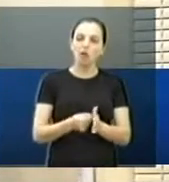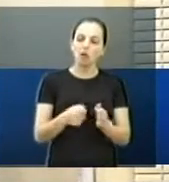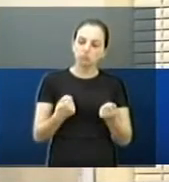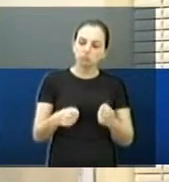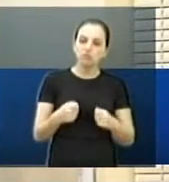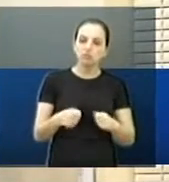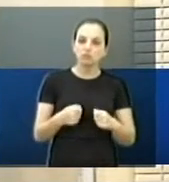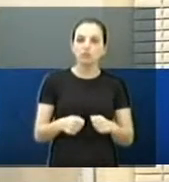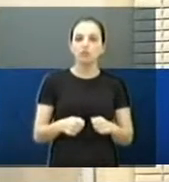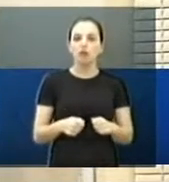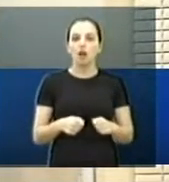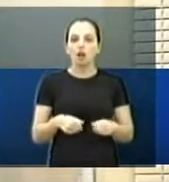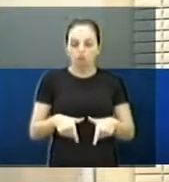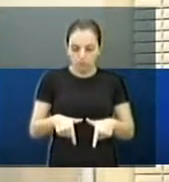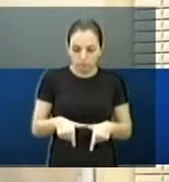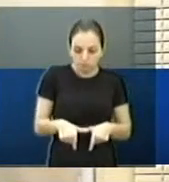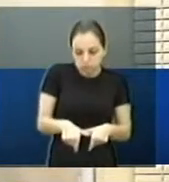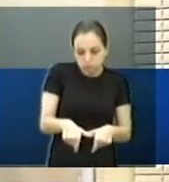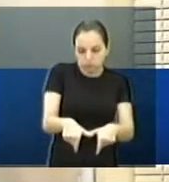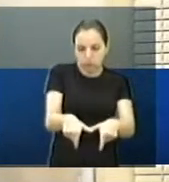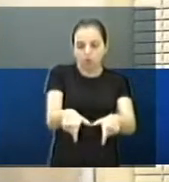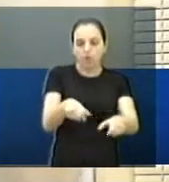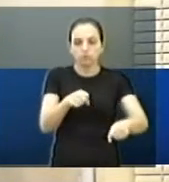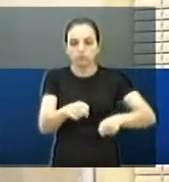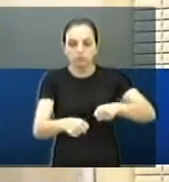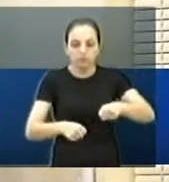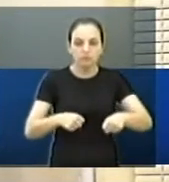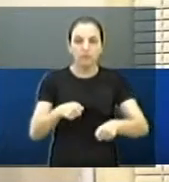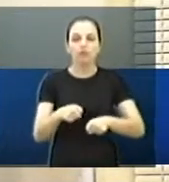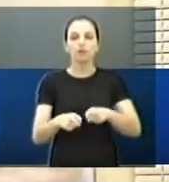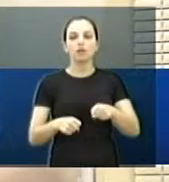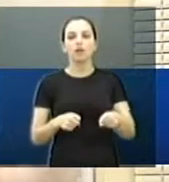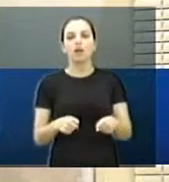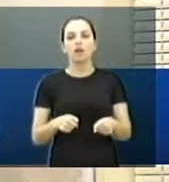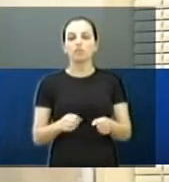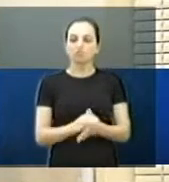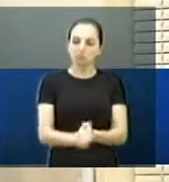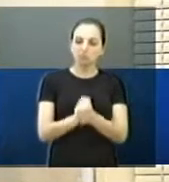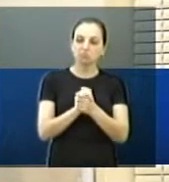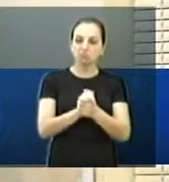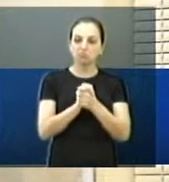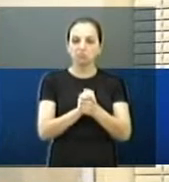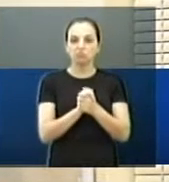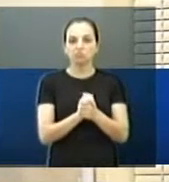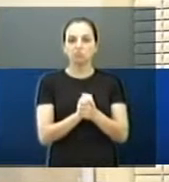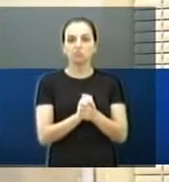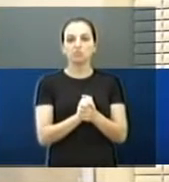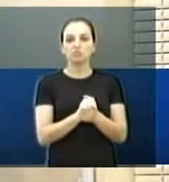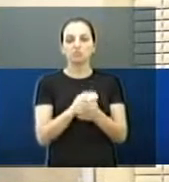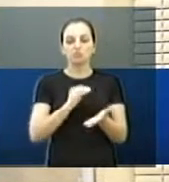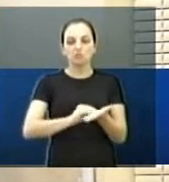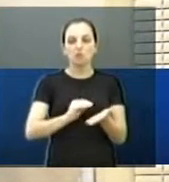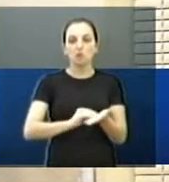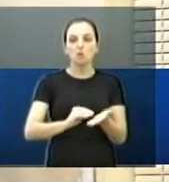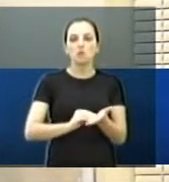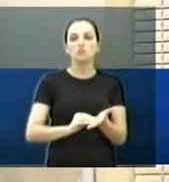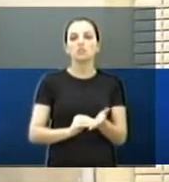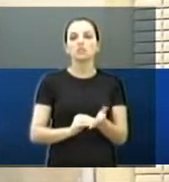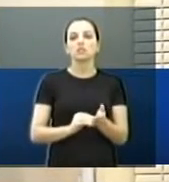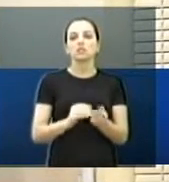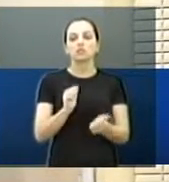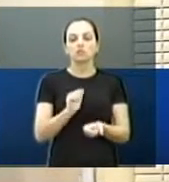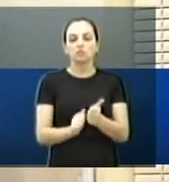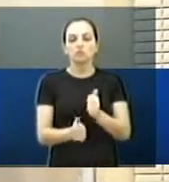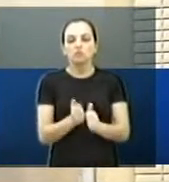para a prática do esporte, para a praça do ciclismo, né? Então, está de parabéns, Secretaria de Esporte e Administração, pela iniciativa de ter